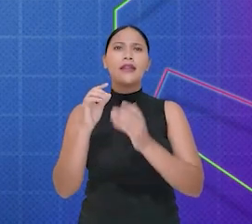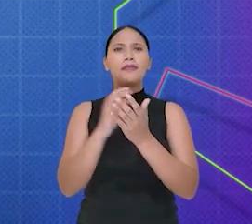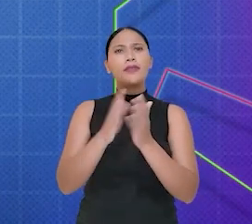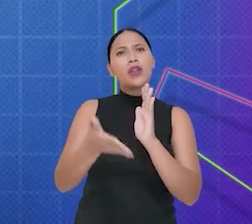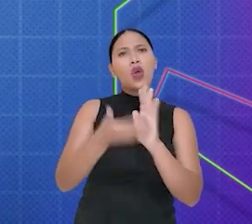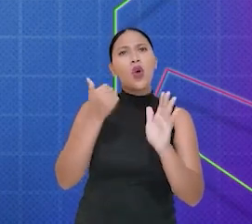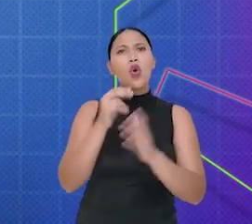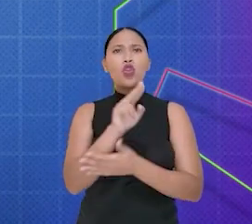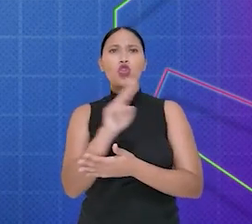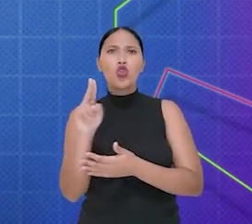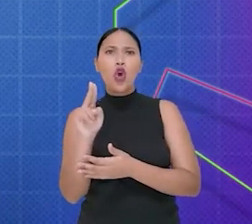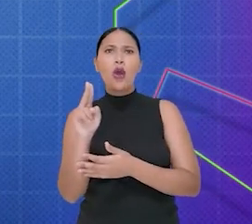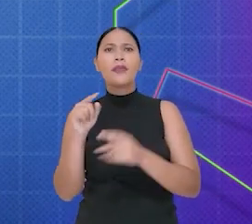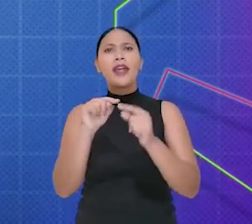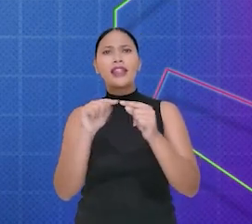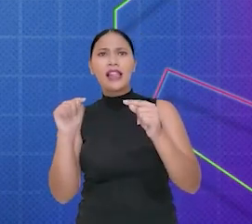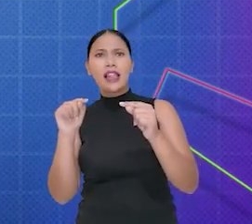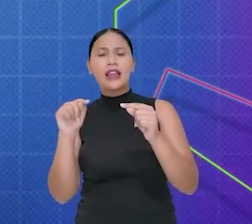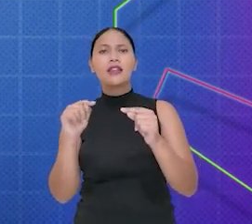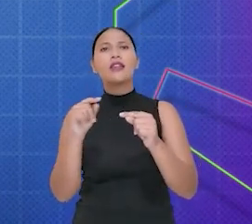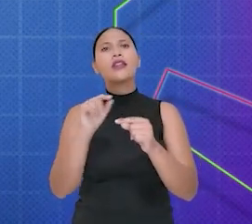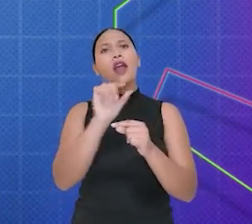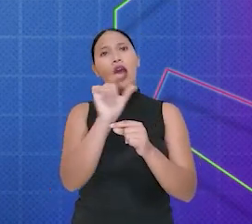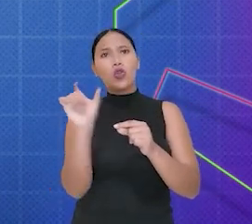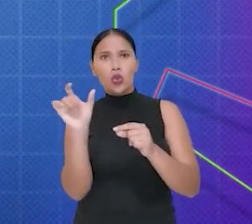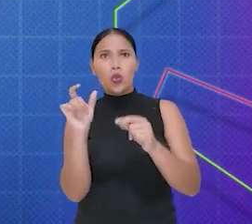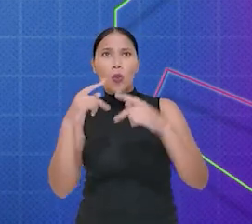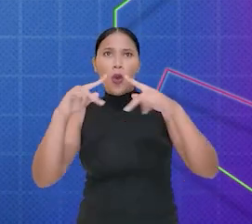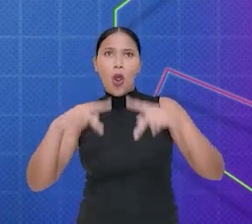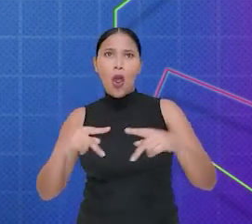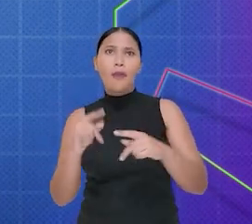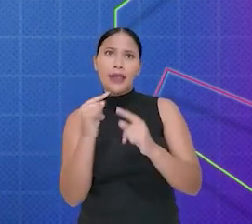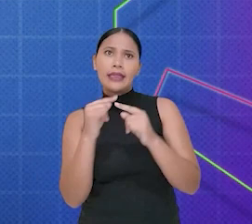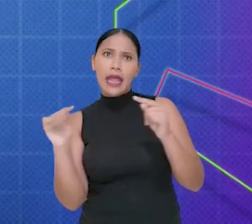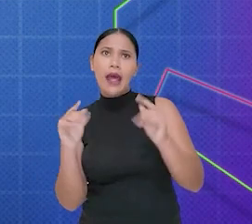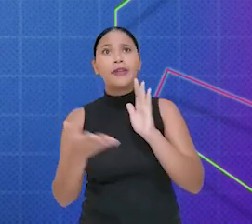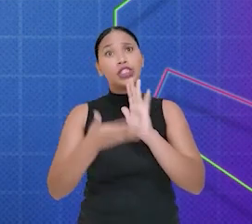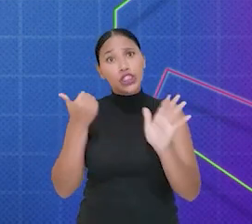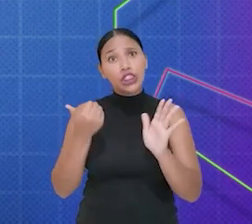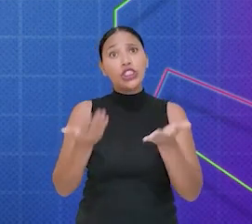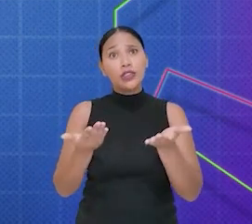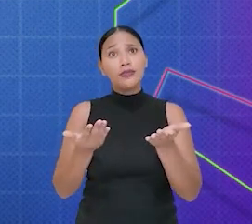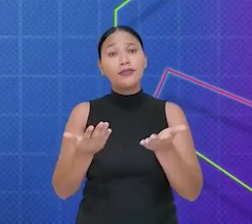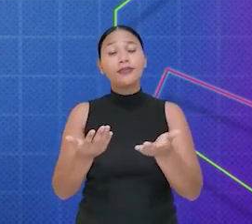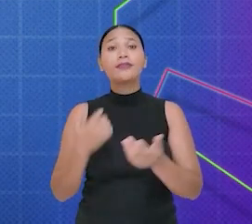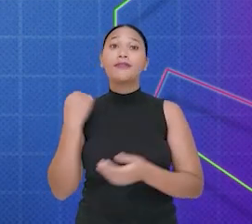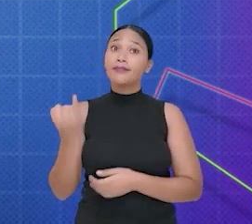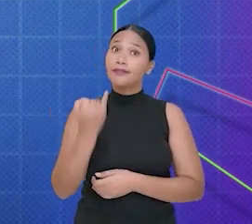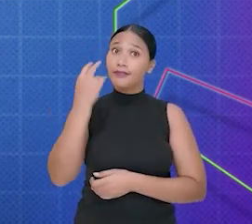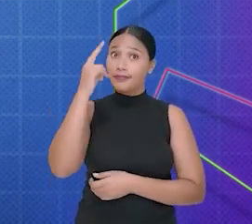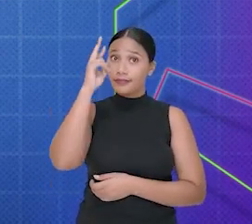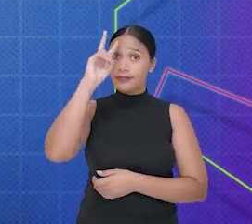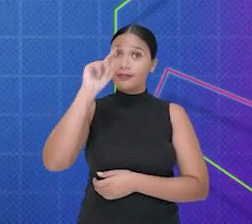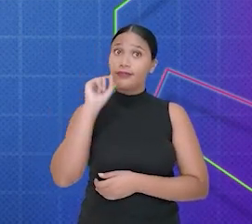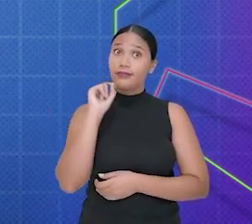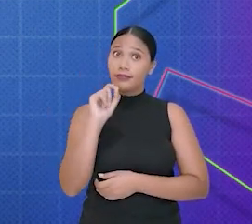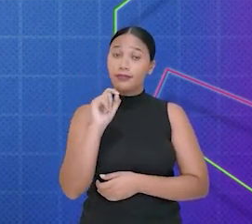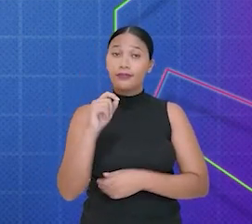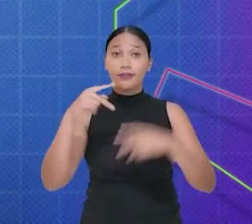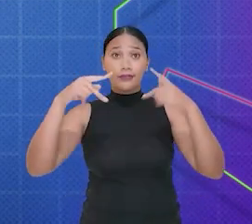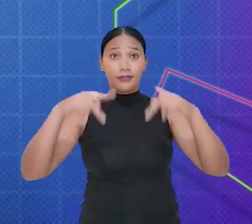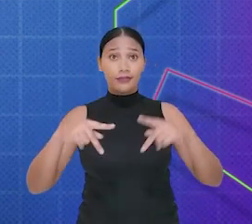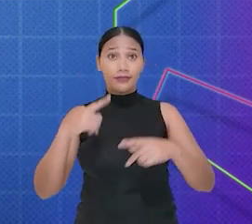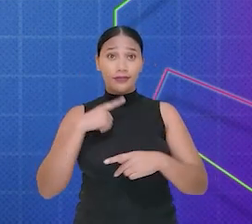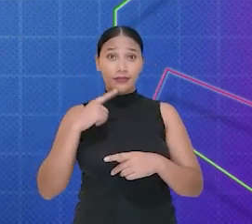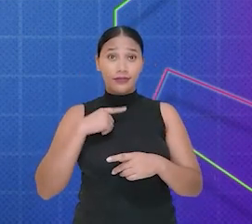apt-get remove nome _ do _ programa para desinstalar um programa. É importante lembrar